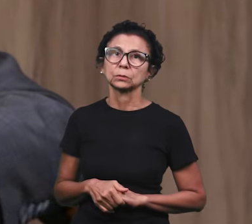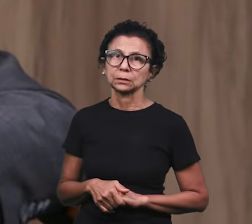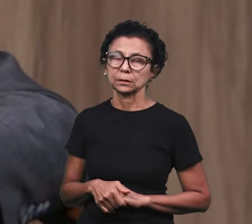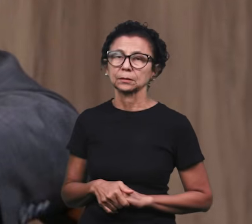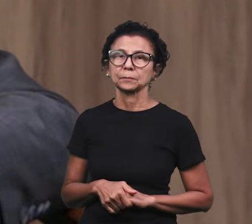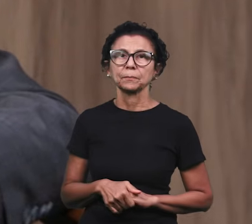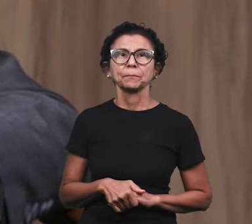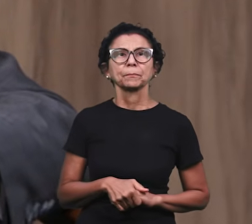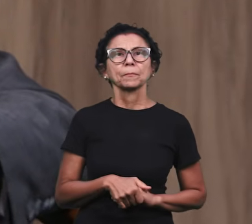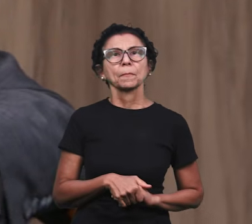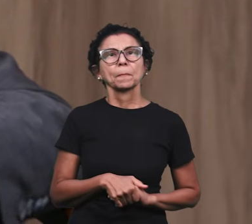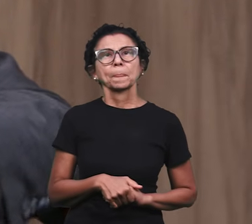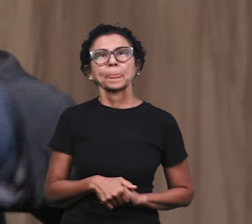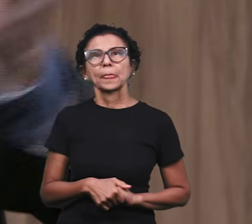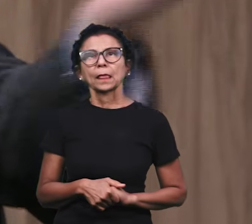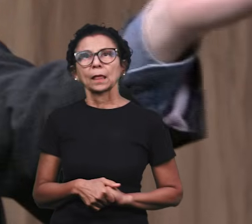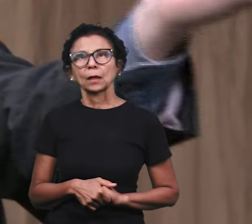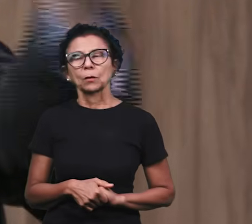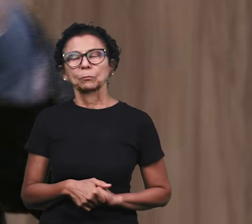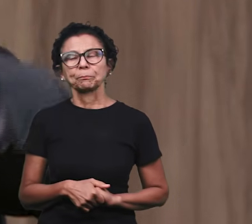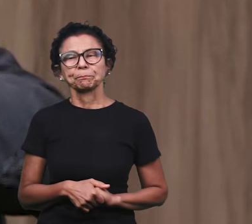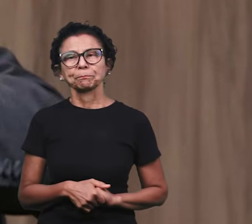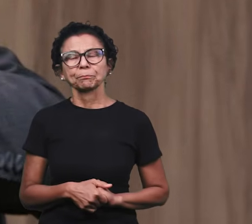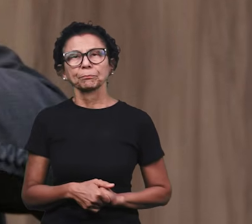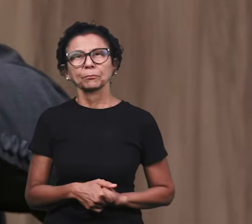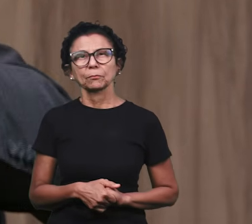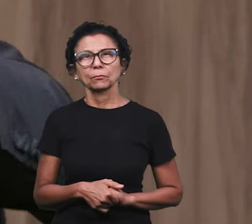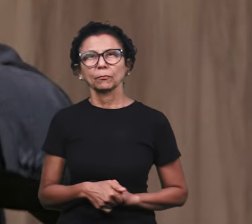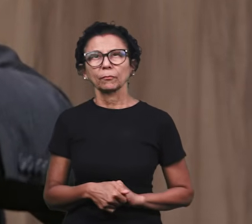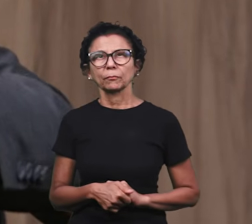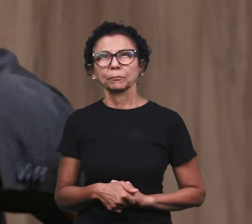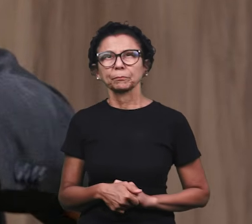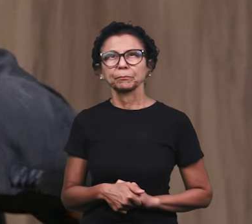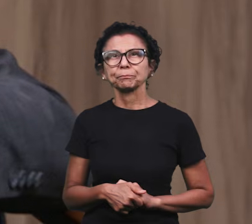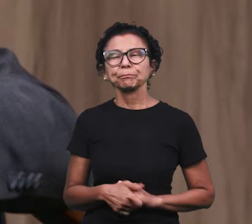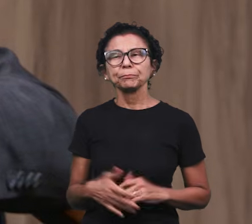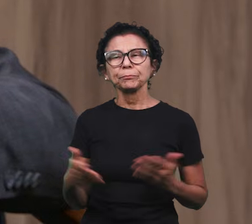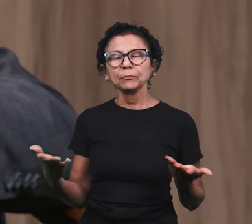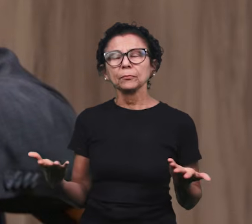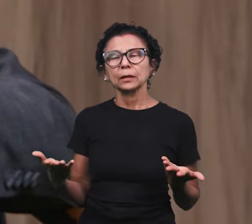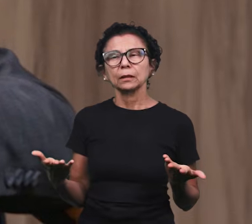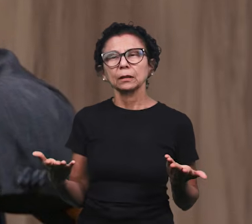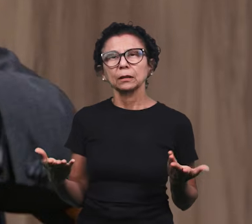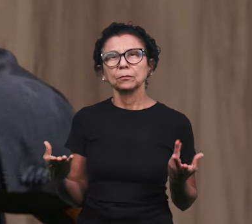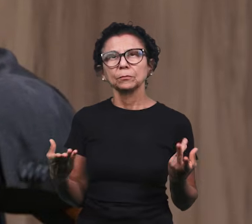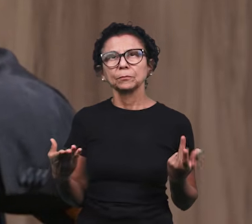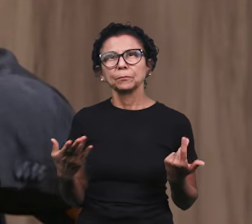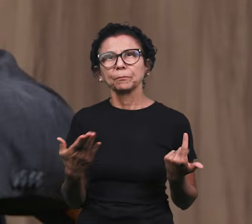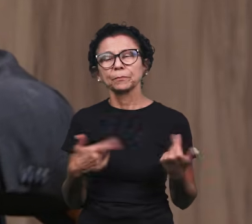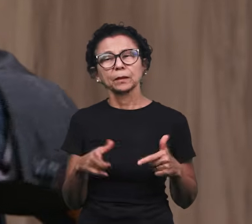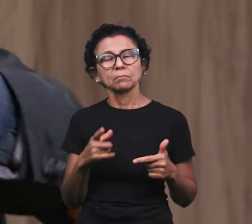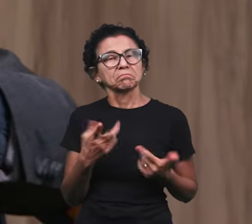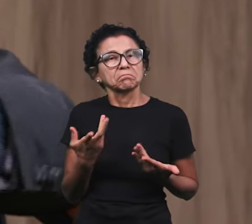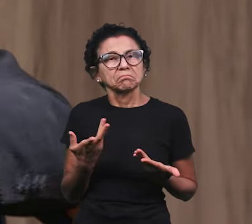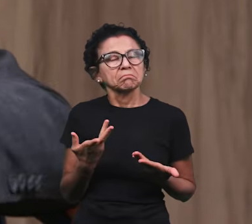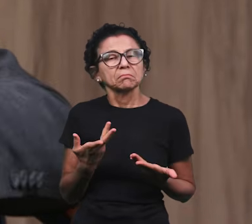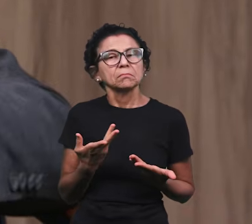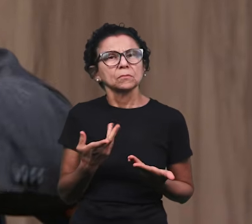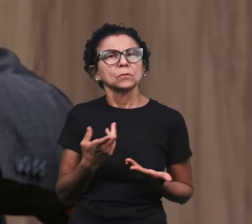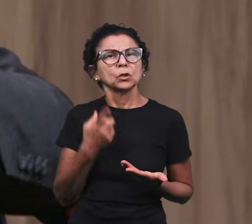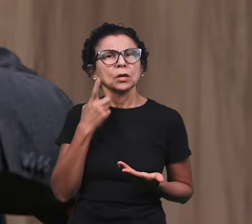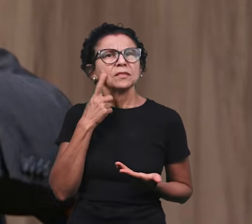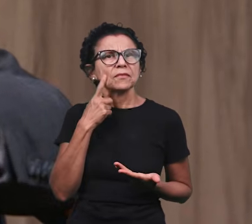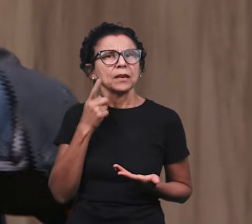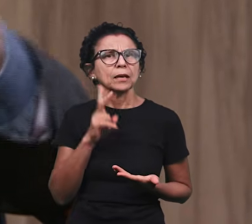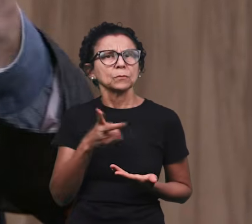vivemos isso, né? Eu fiz UTI muito tempo, o pastor Diogo de igual forma. Isso era algo que nós vivíamos